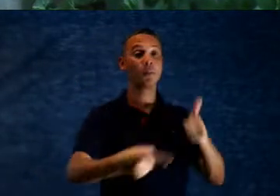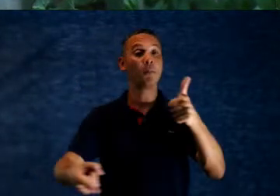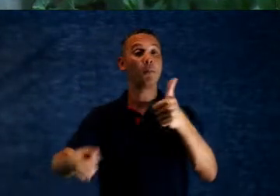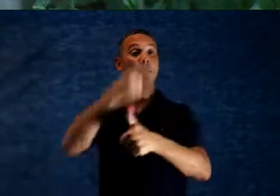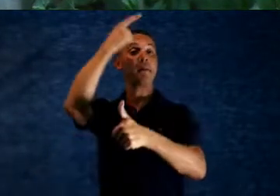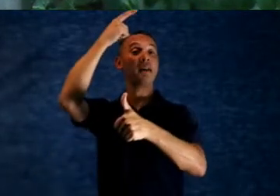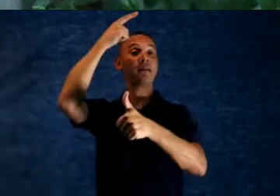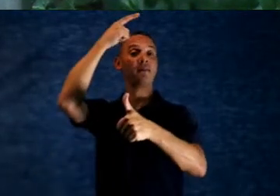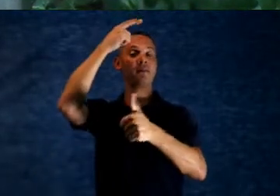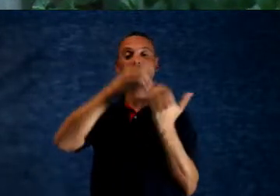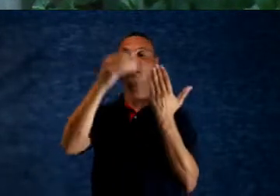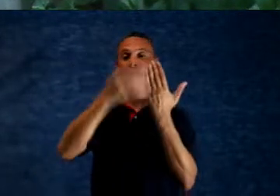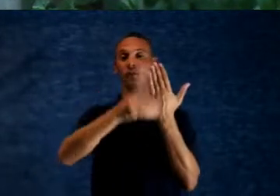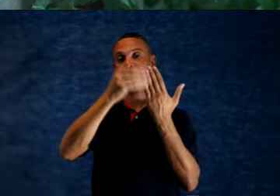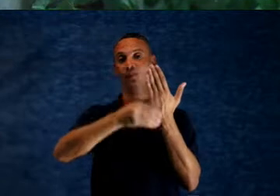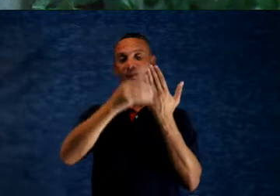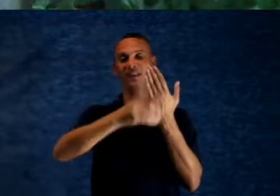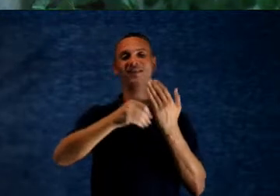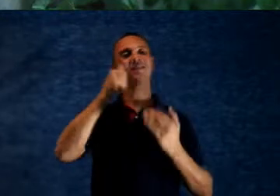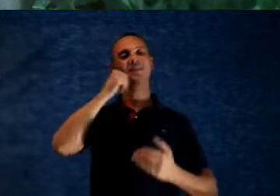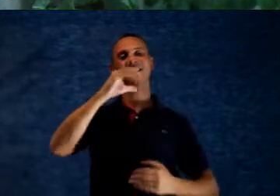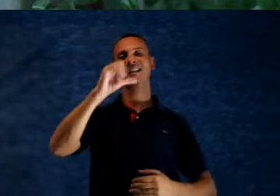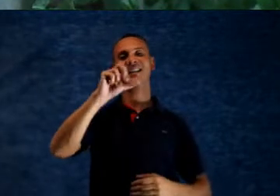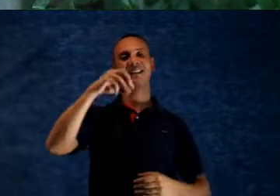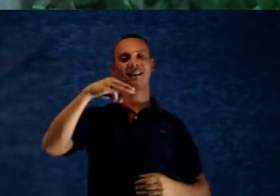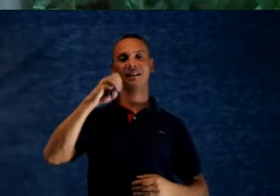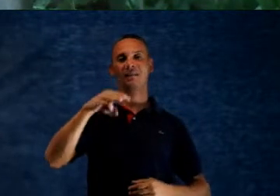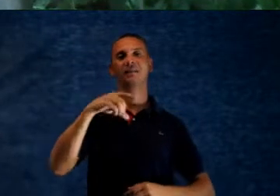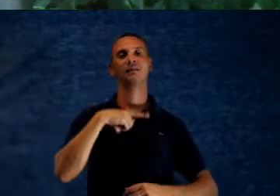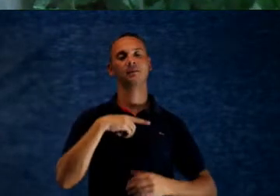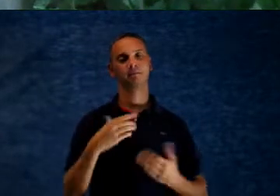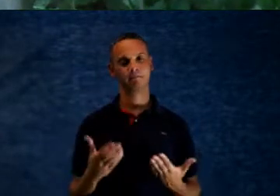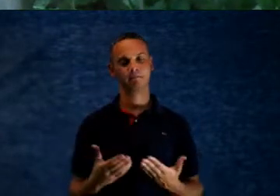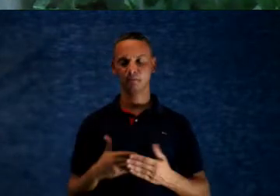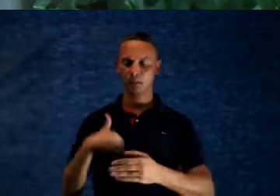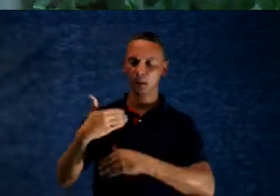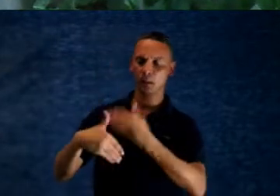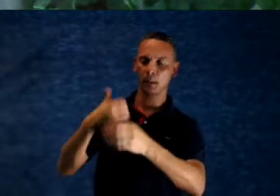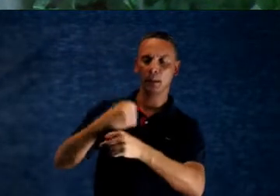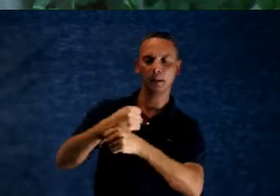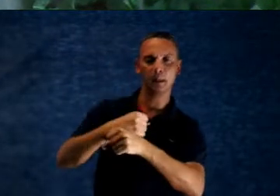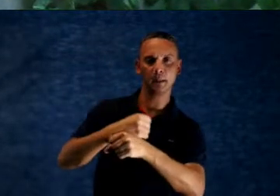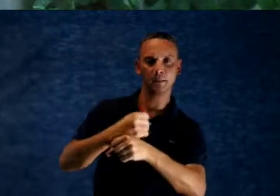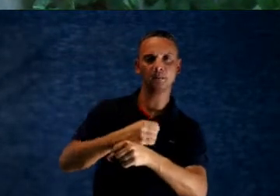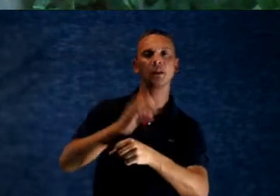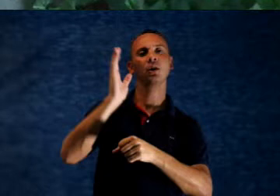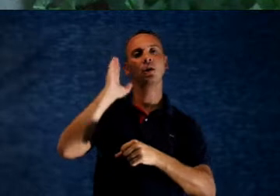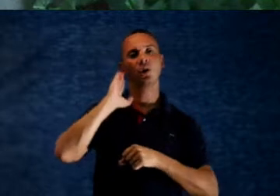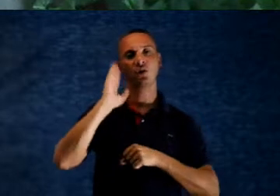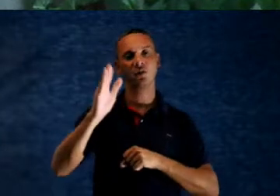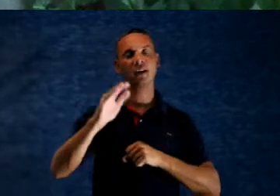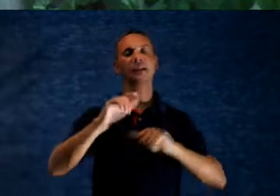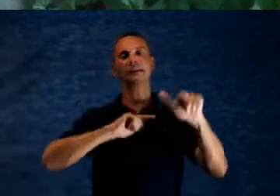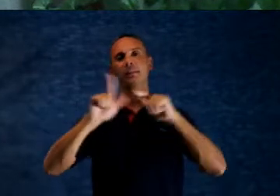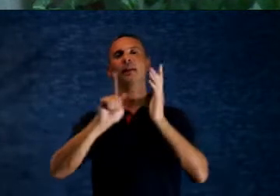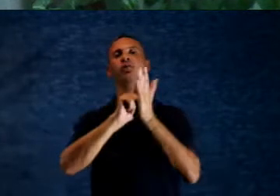Estava lançada a primeira edição da minha trajetória literária. Alguns anos mais